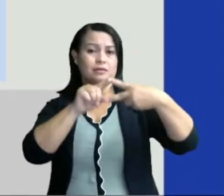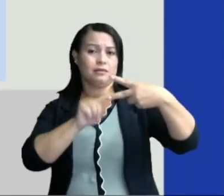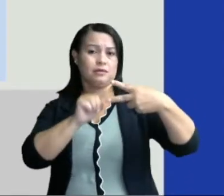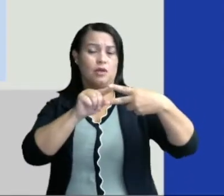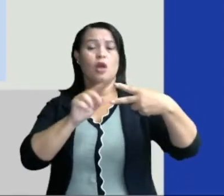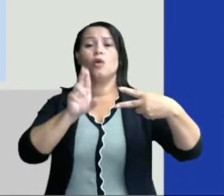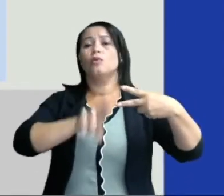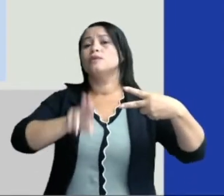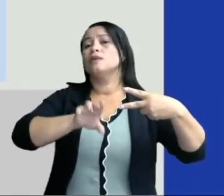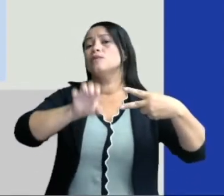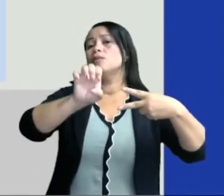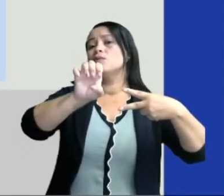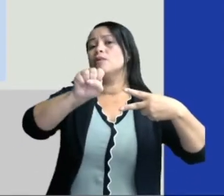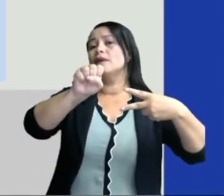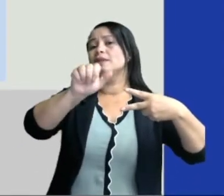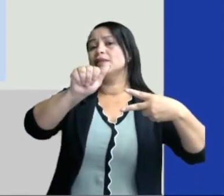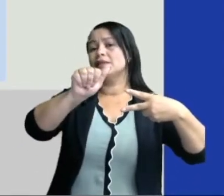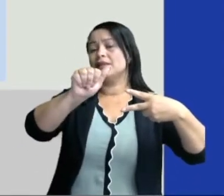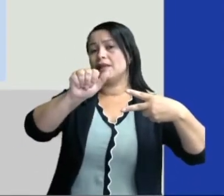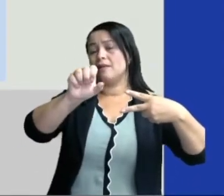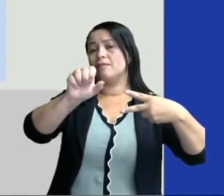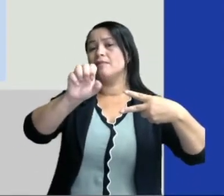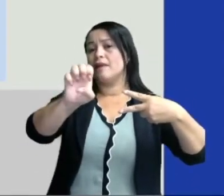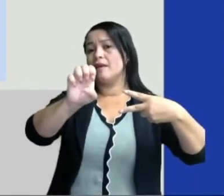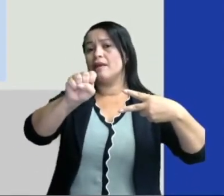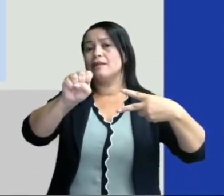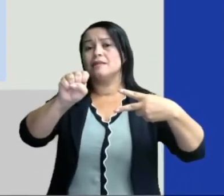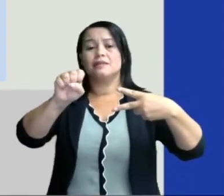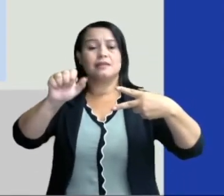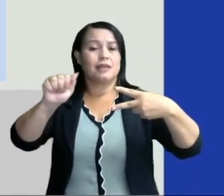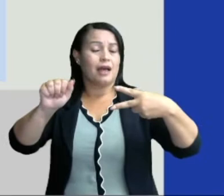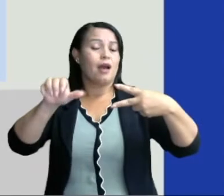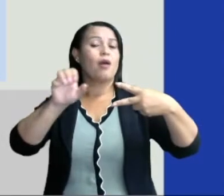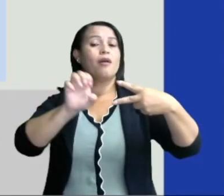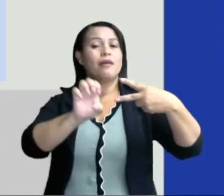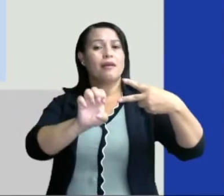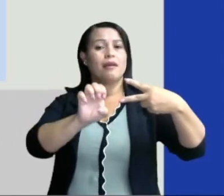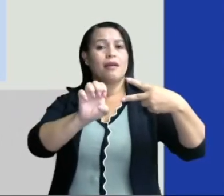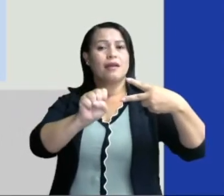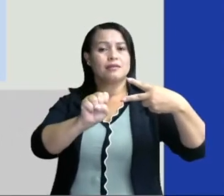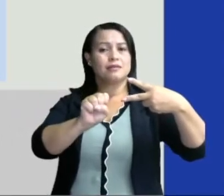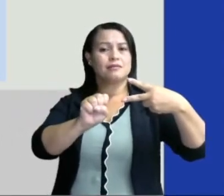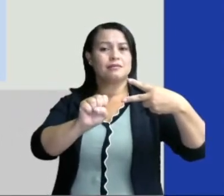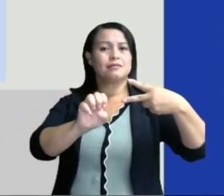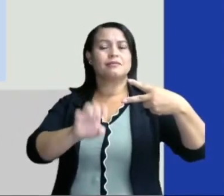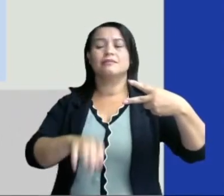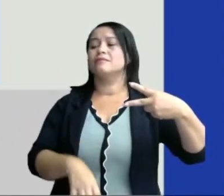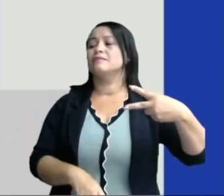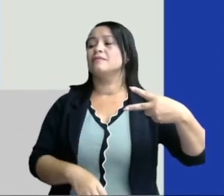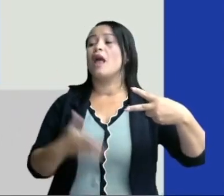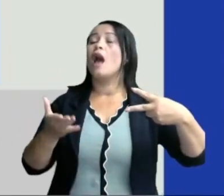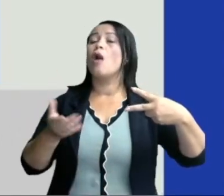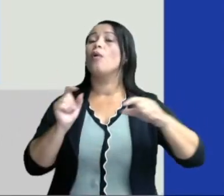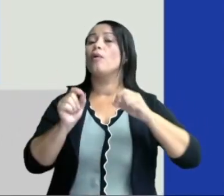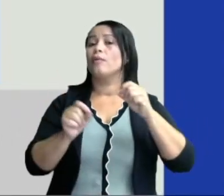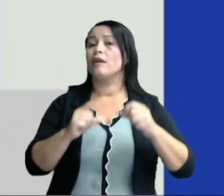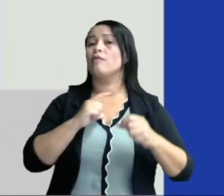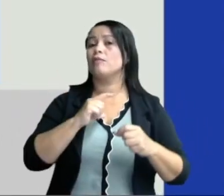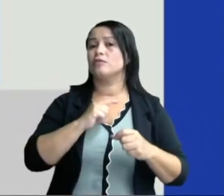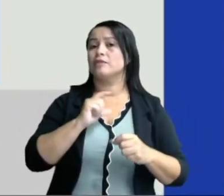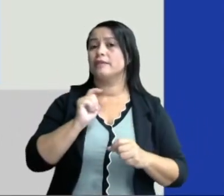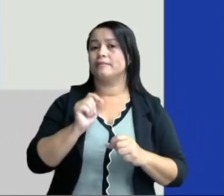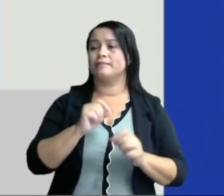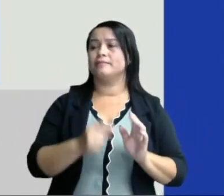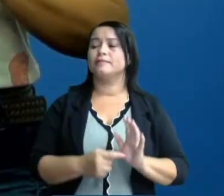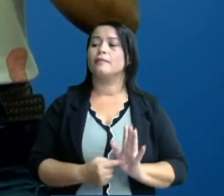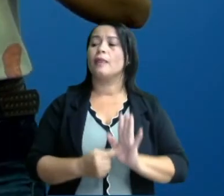usando esa, tá? Com S e aqui ex com S. E aí a gente tem o